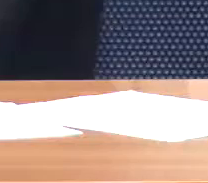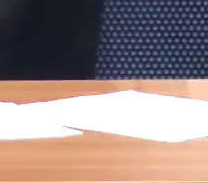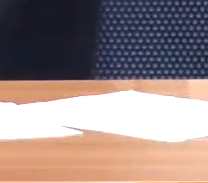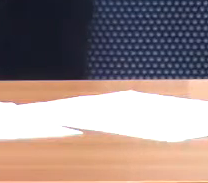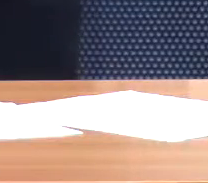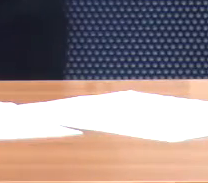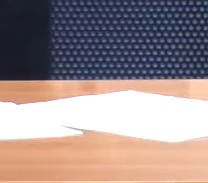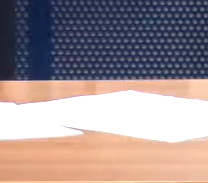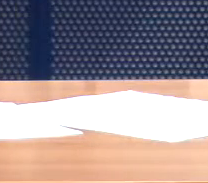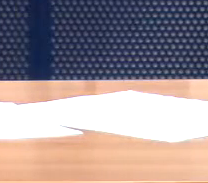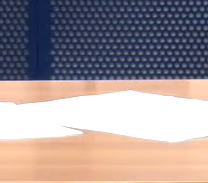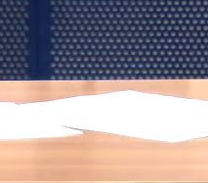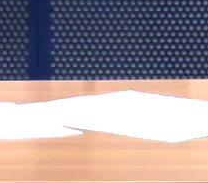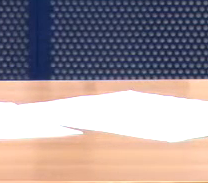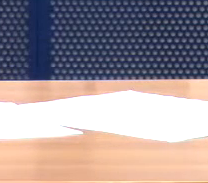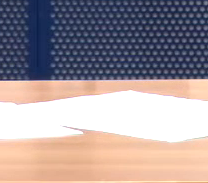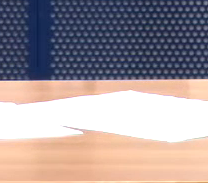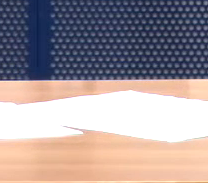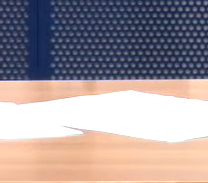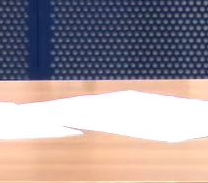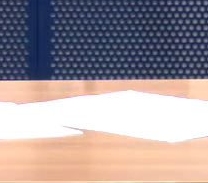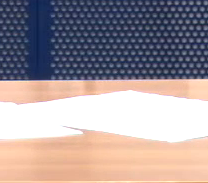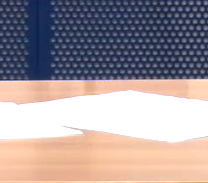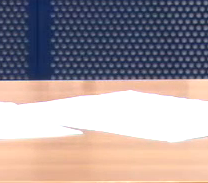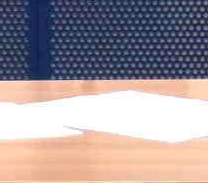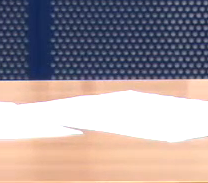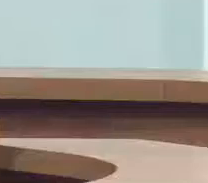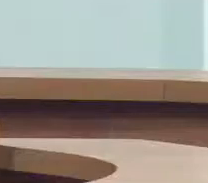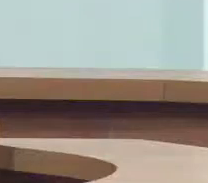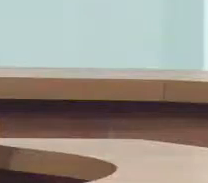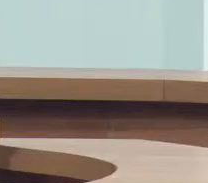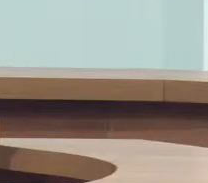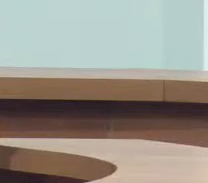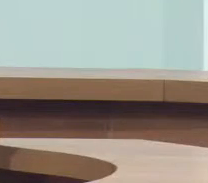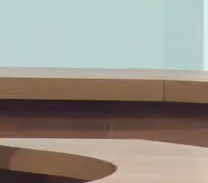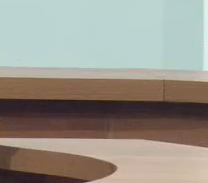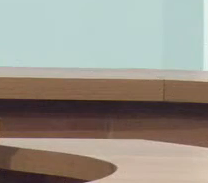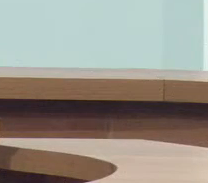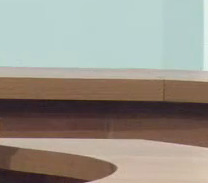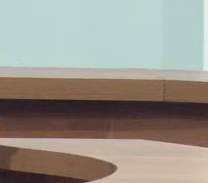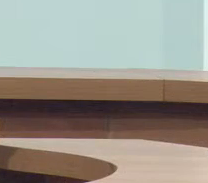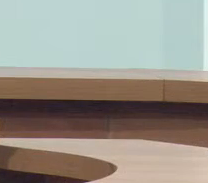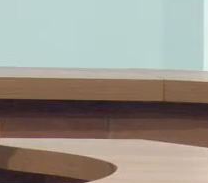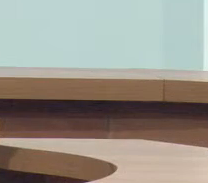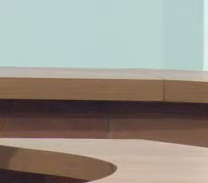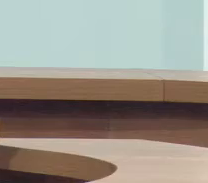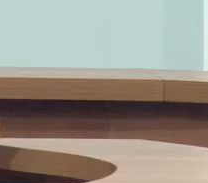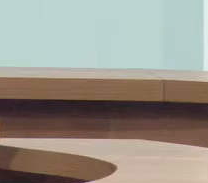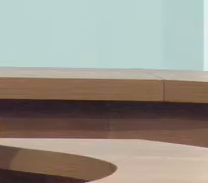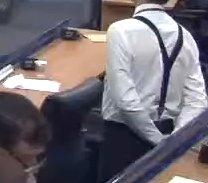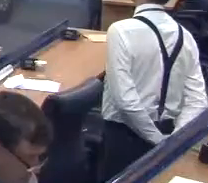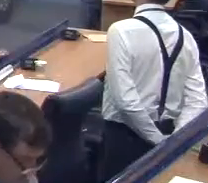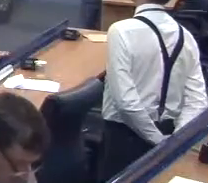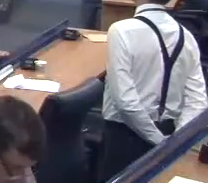Em segunda votação, sim, vereador. Antes da segunda, pode fazer uma emenda?